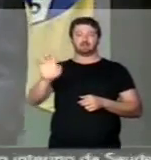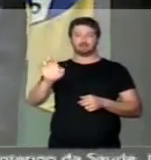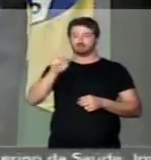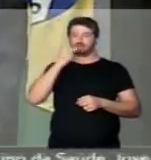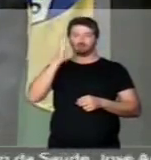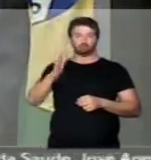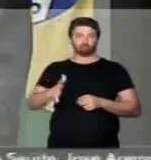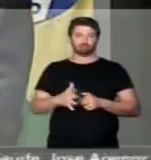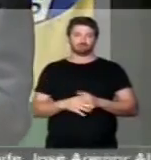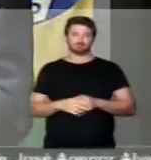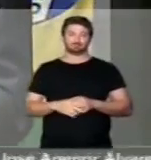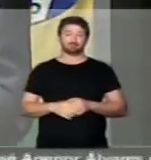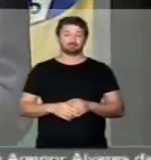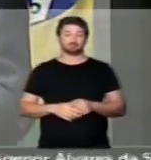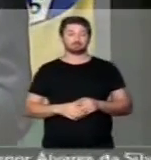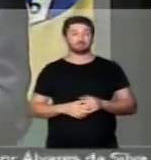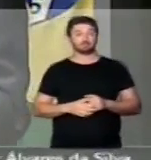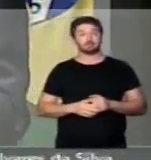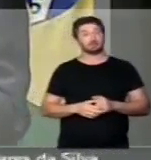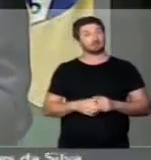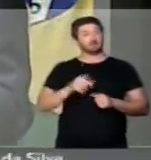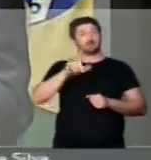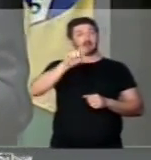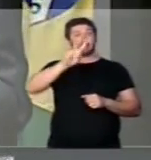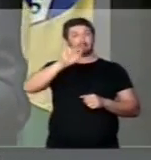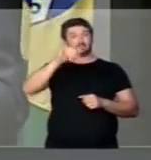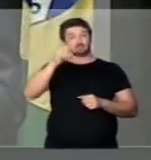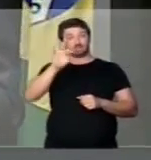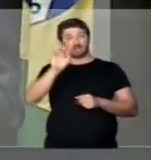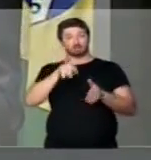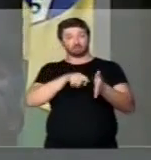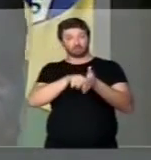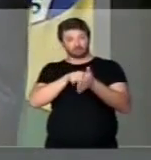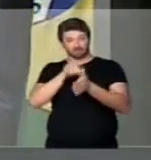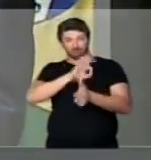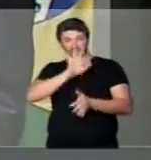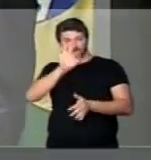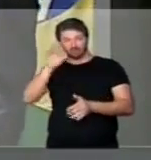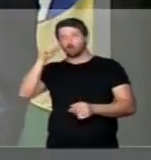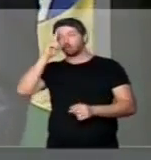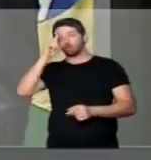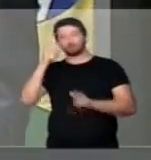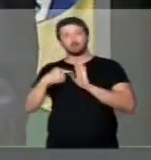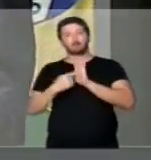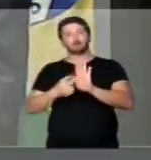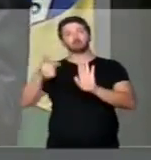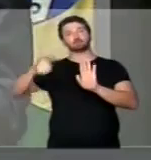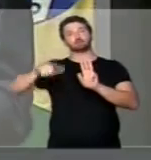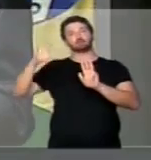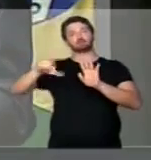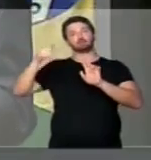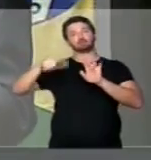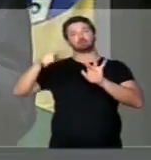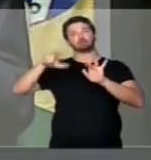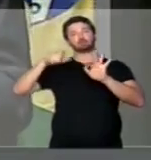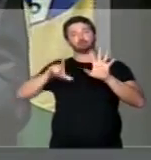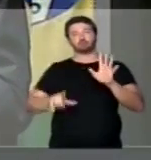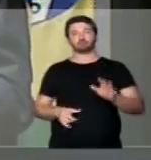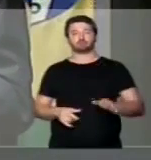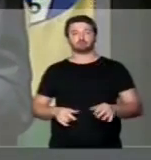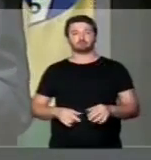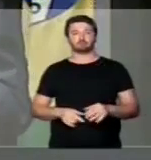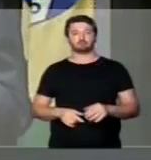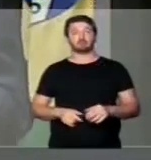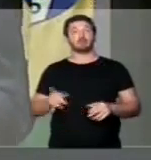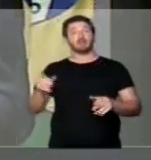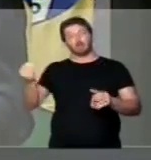Muito disso, como a Operação Lava Jato, tem revelado quase diariamente, deve-se à